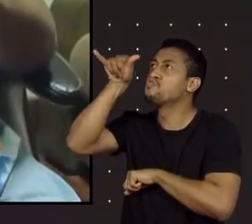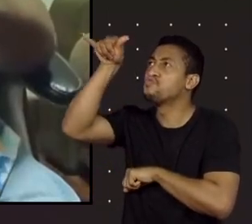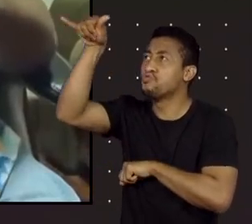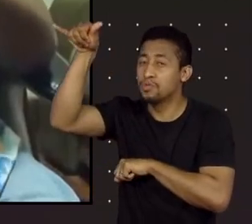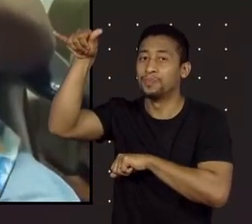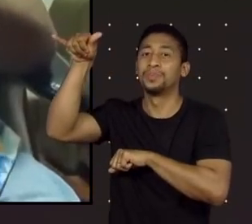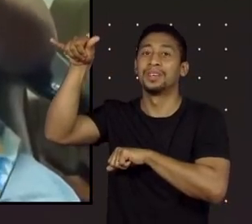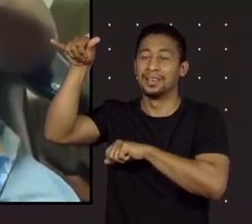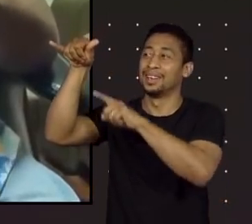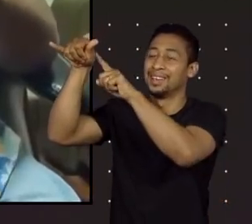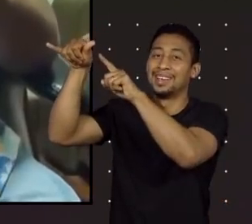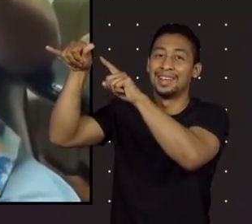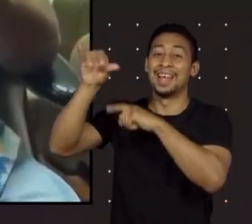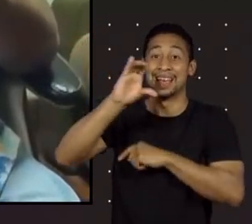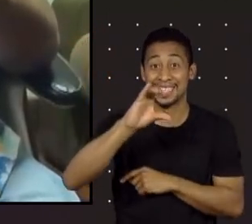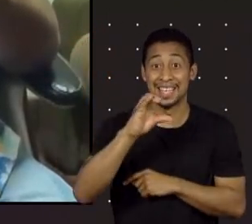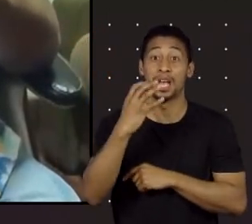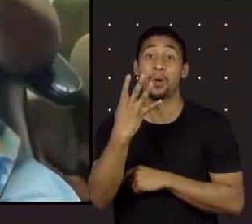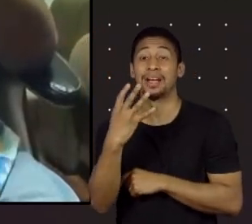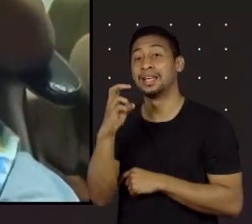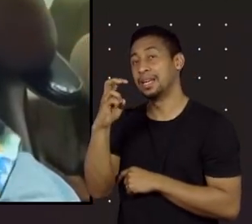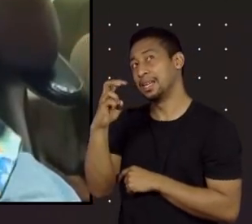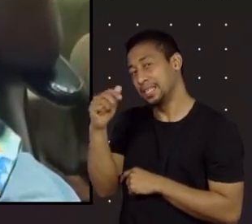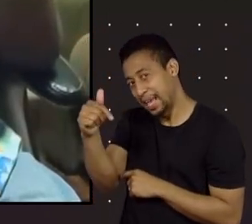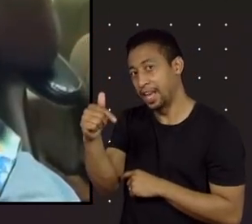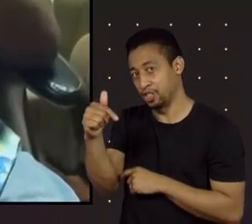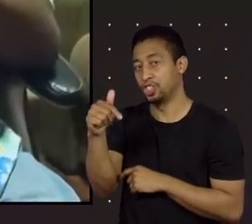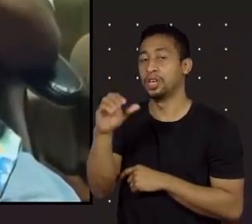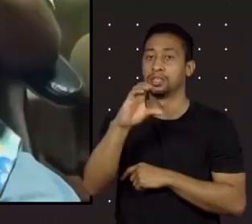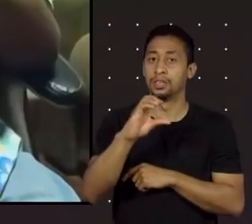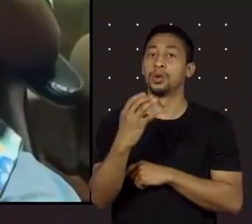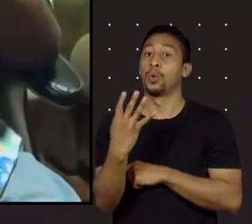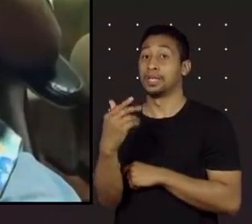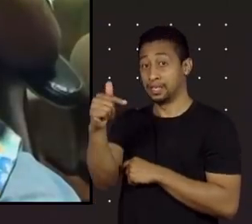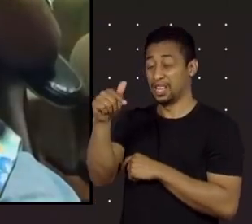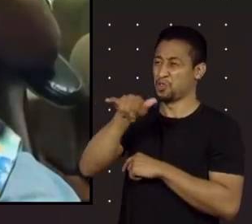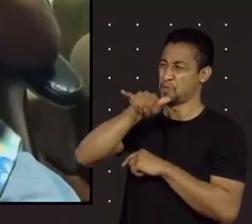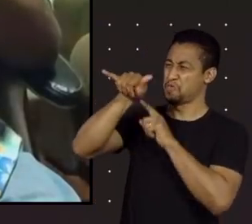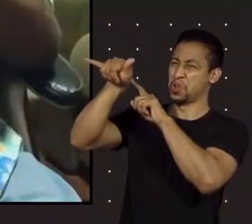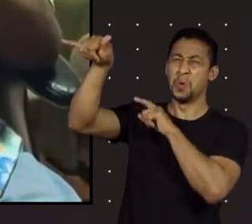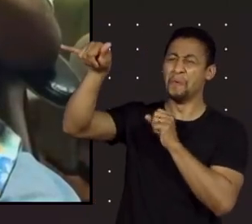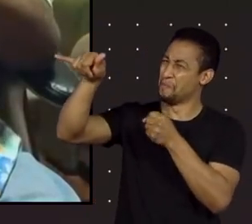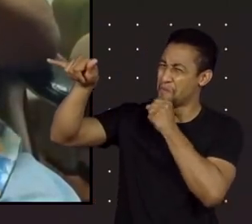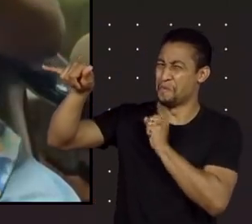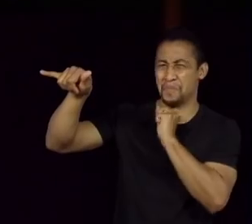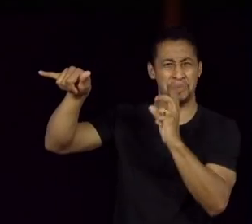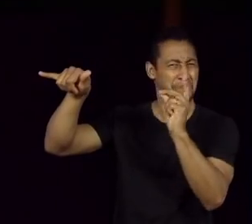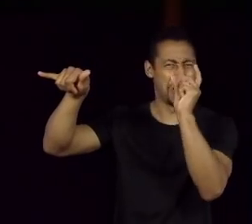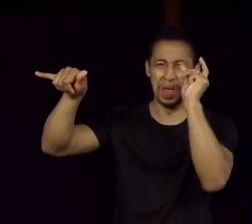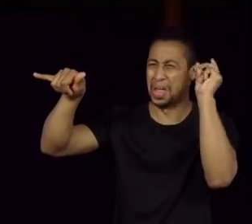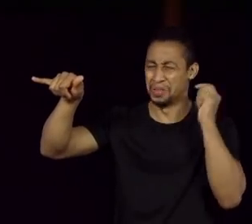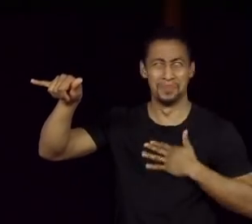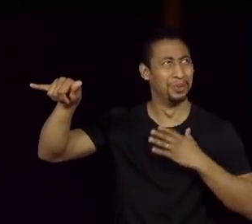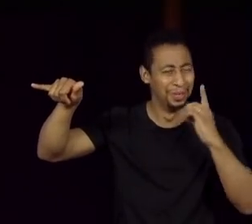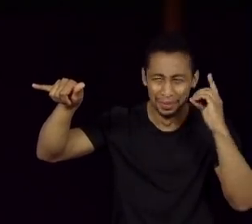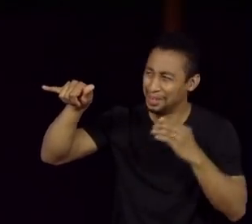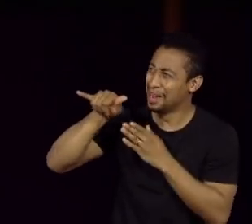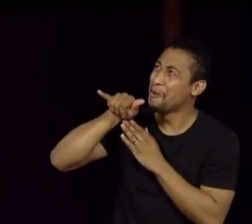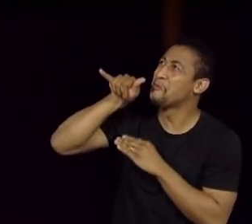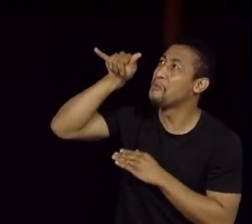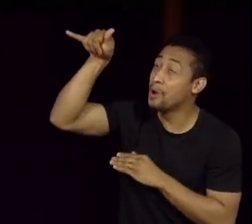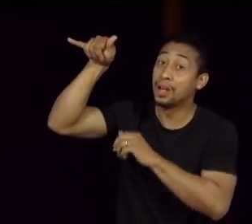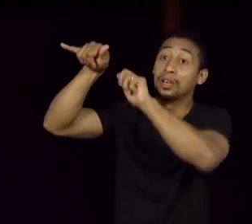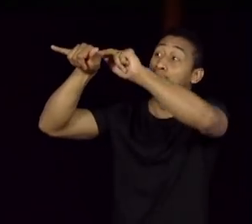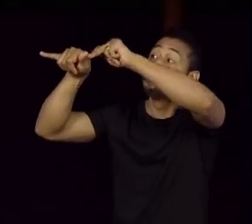o avião era C-47. Uma coisa muito antiga, meu Deus. Foi lá, inclusive, que eu